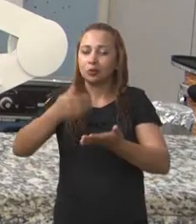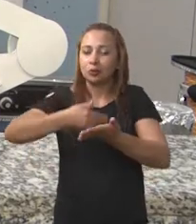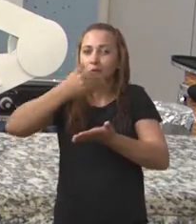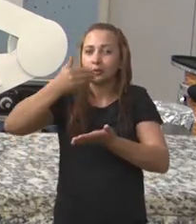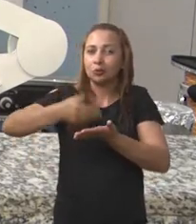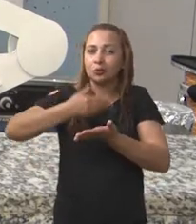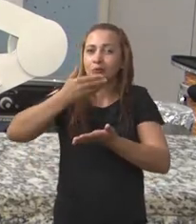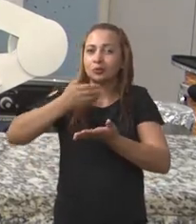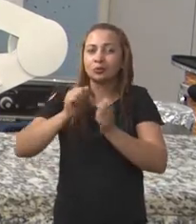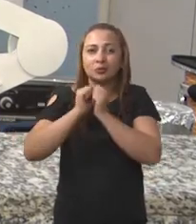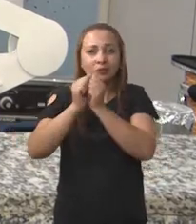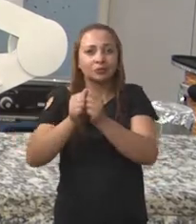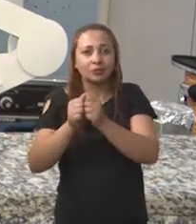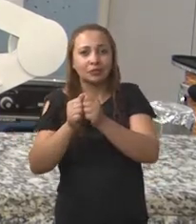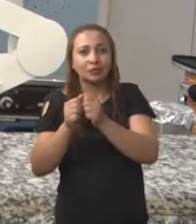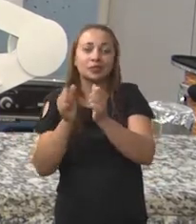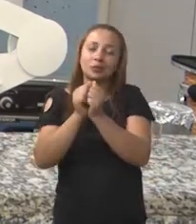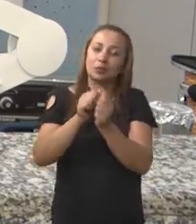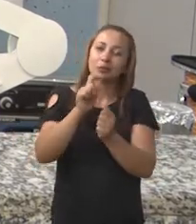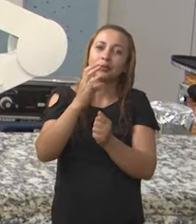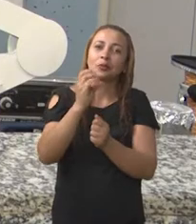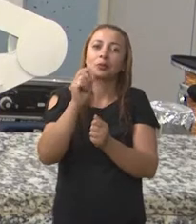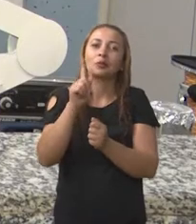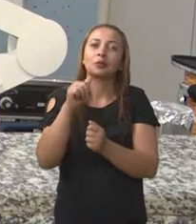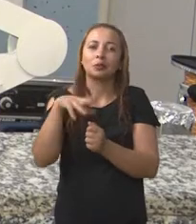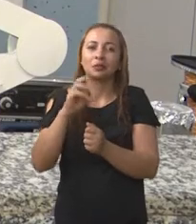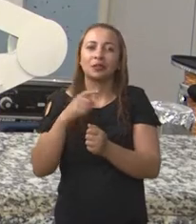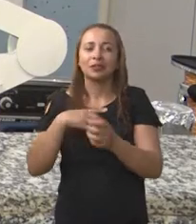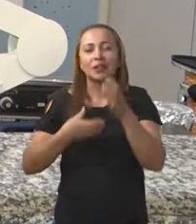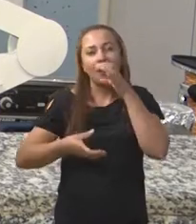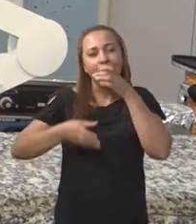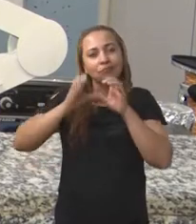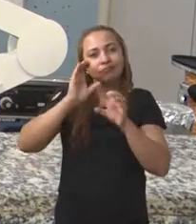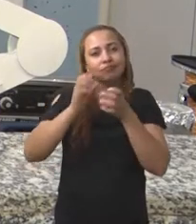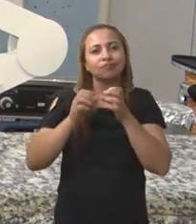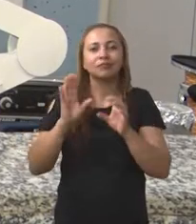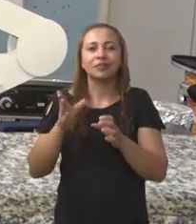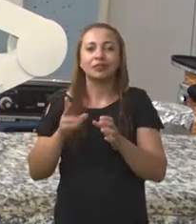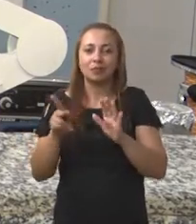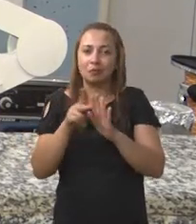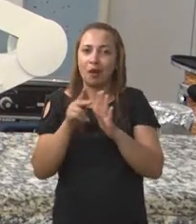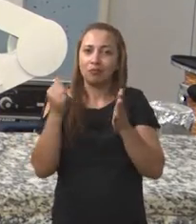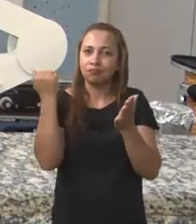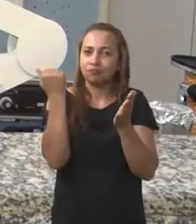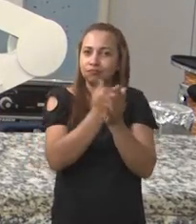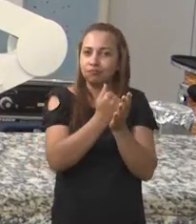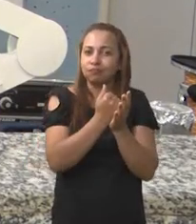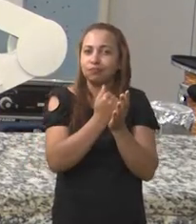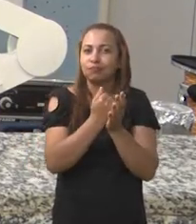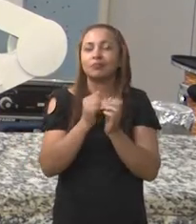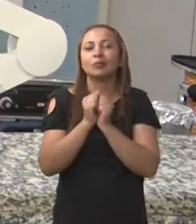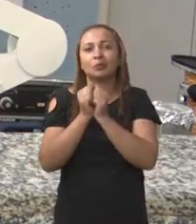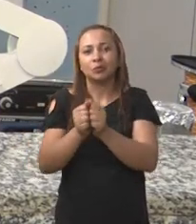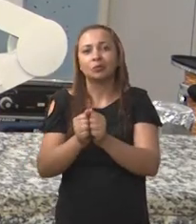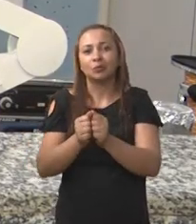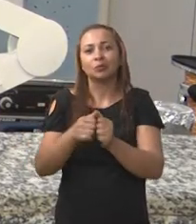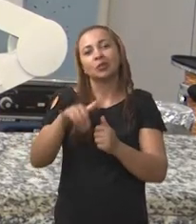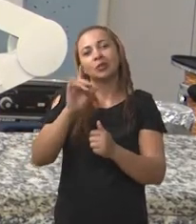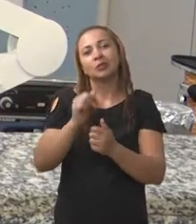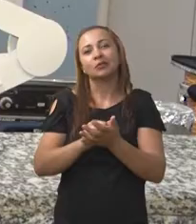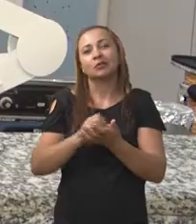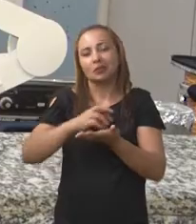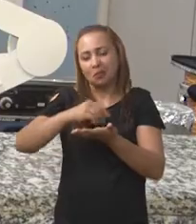iogurte iogurte adicionamos um cogumelo e aí a gente tem essa bebida e patenteada que é o iogurte adicionado no